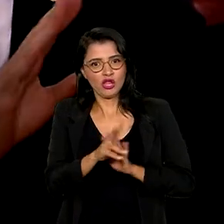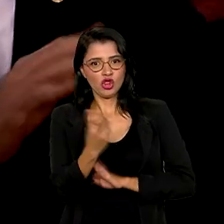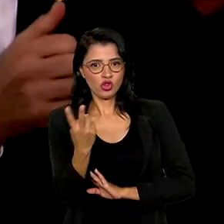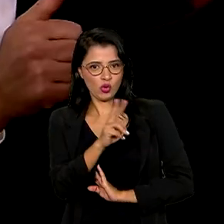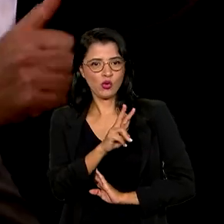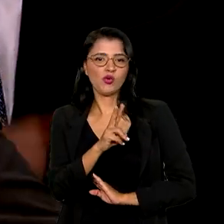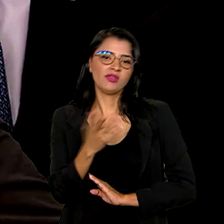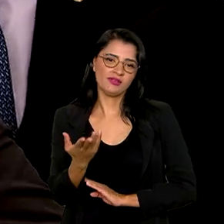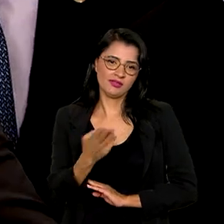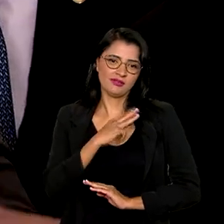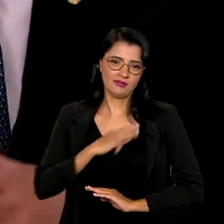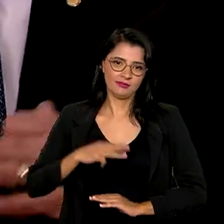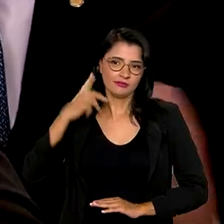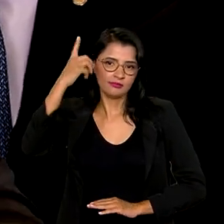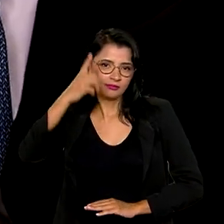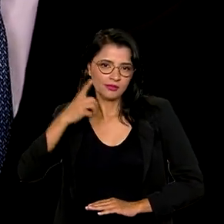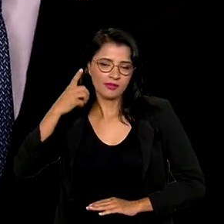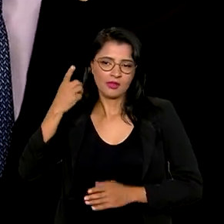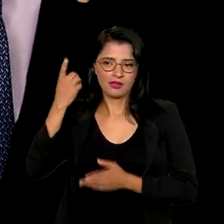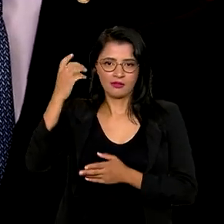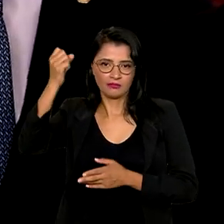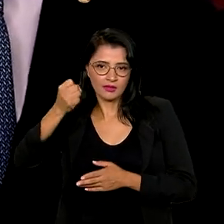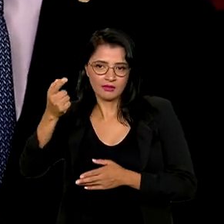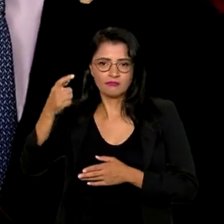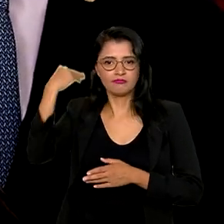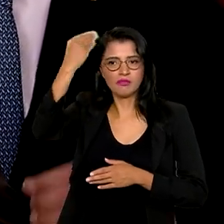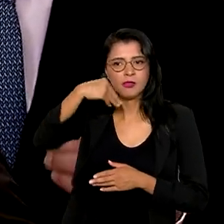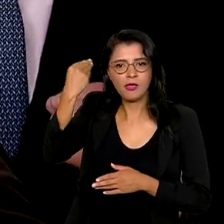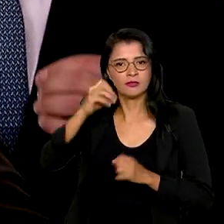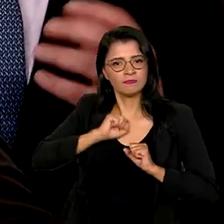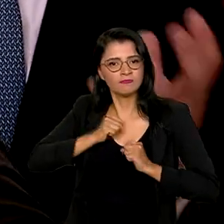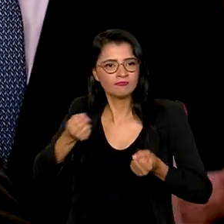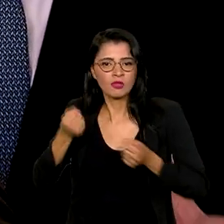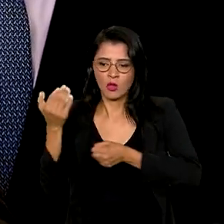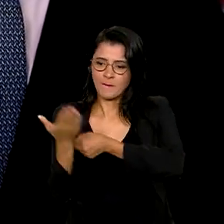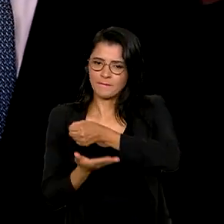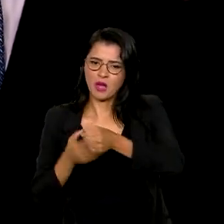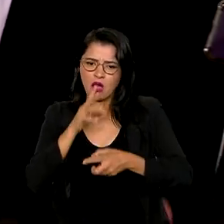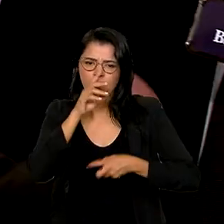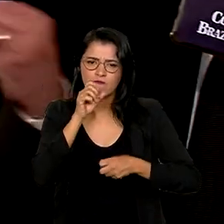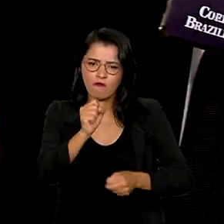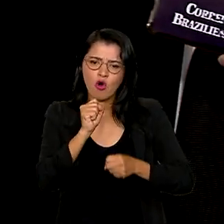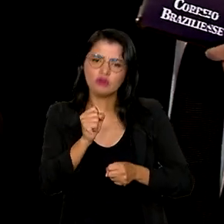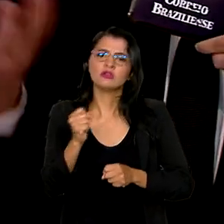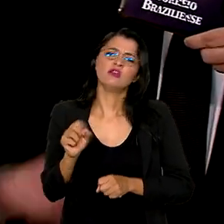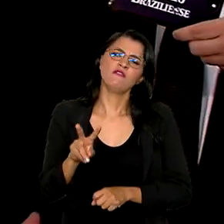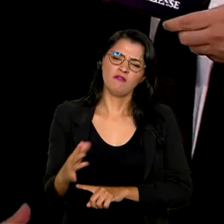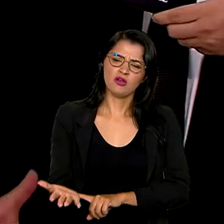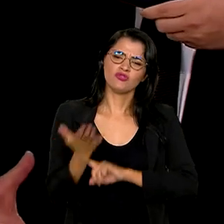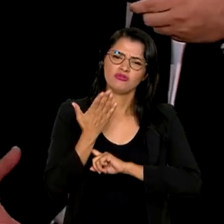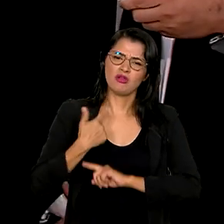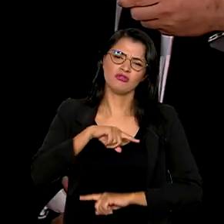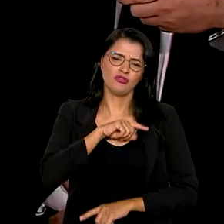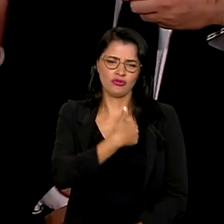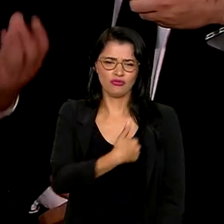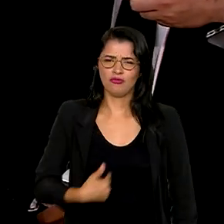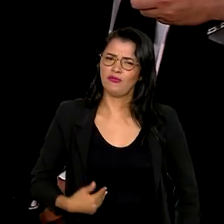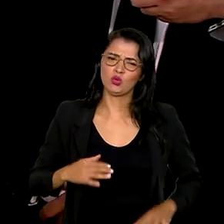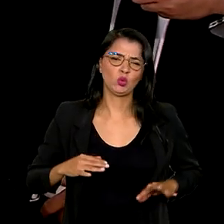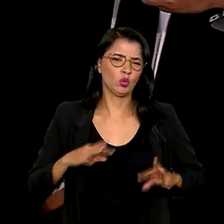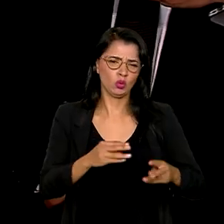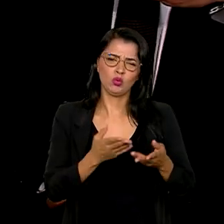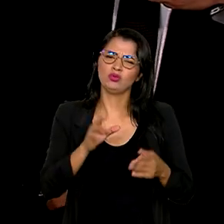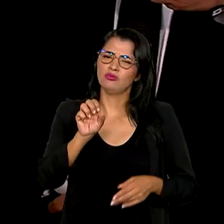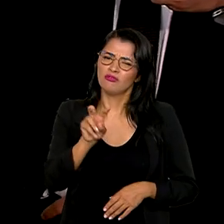com experiência é com super disposição com bases parlamentares fortes vai nos ajudar no governo como todos nós